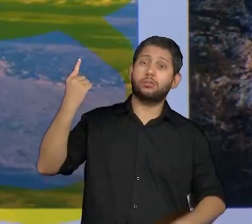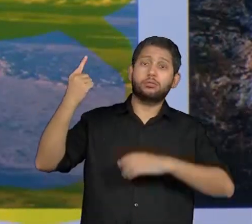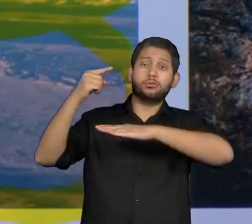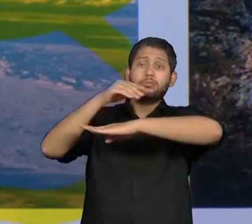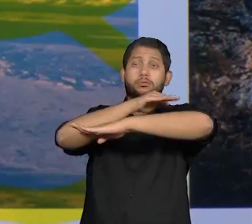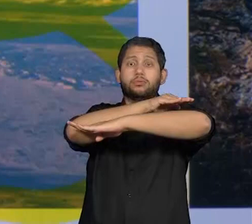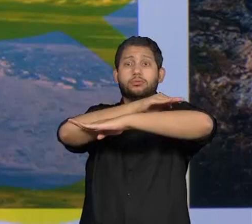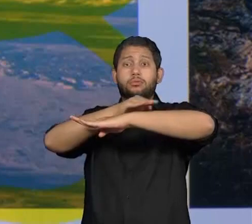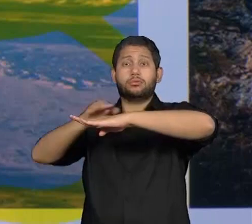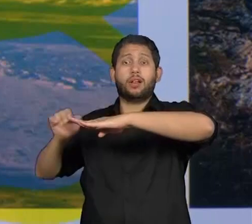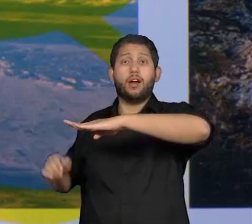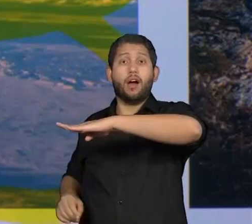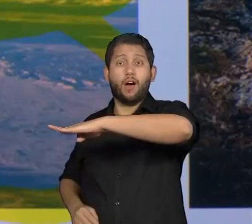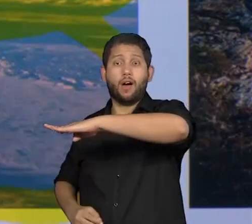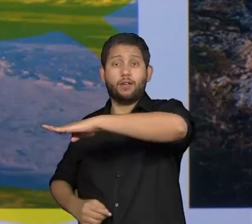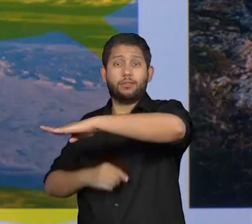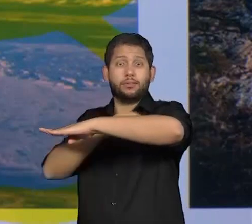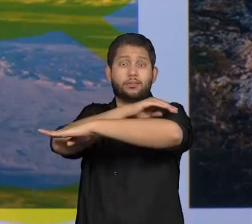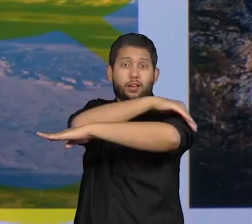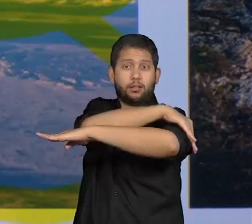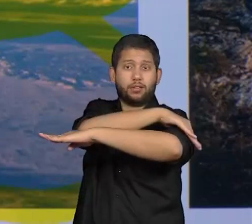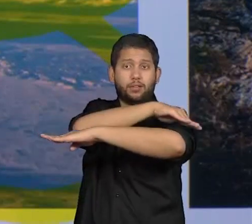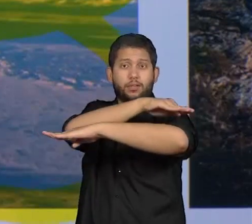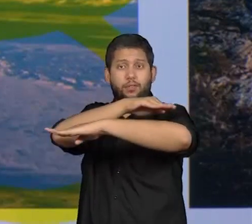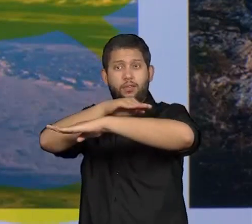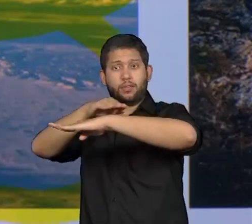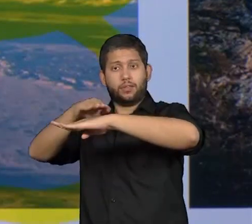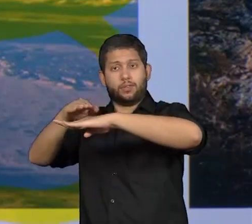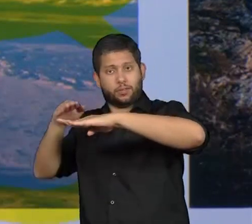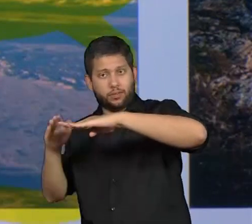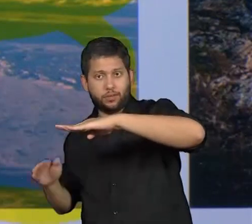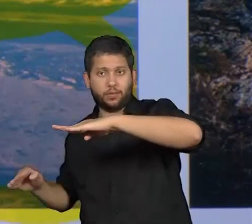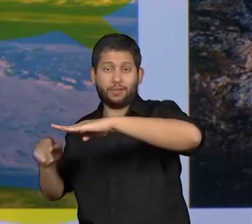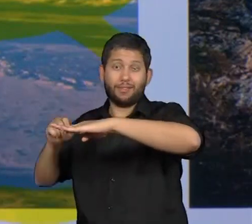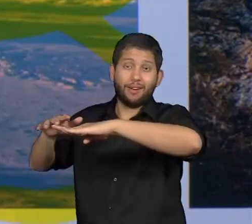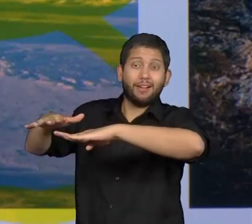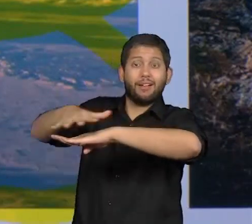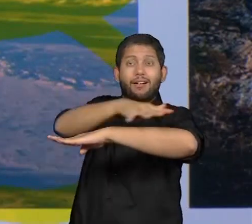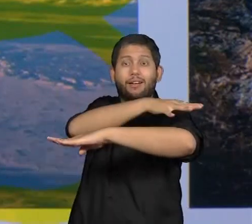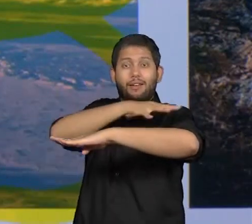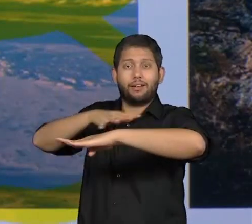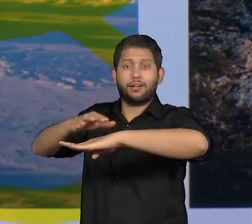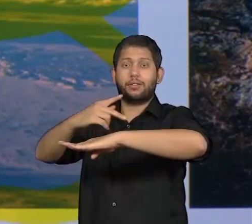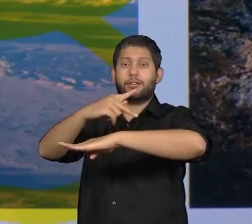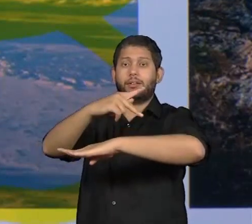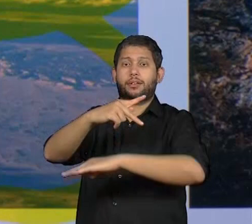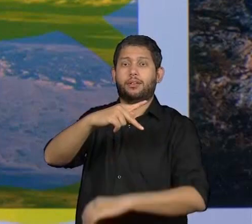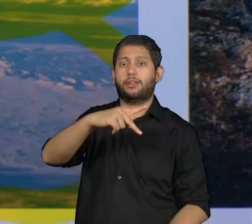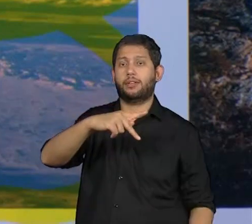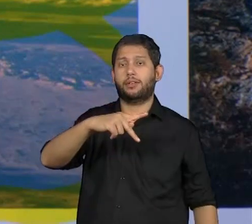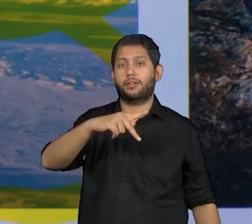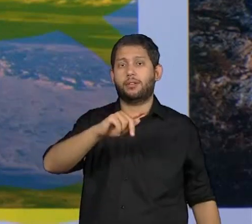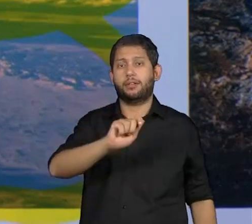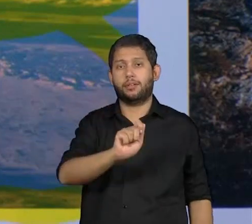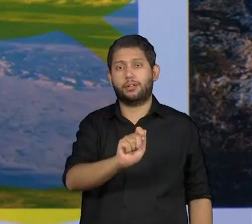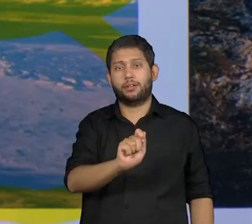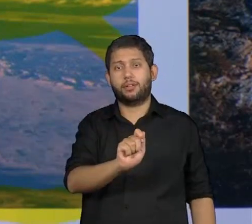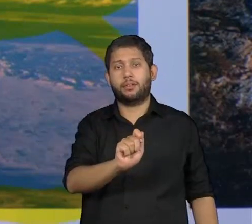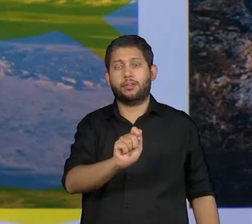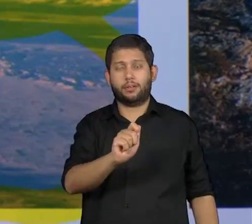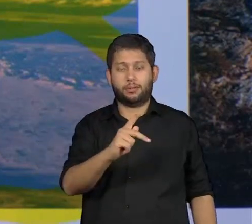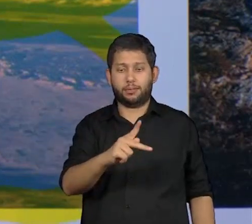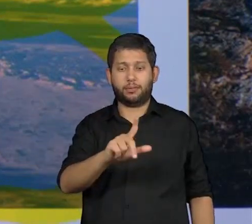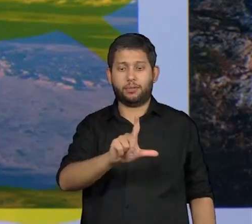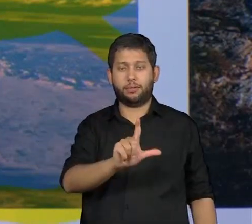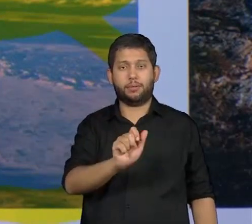eu consigo entender que existe uma elevação, ela está mais elevada do que o chão. Mas a gente consegue perceber